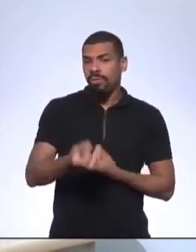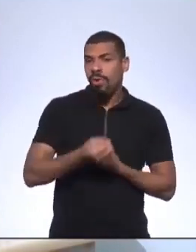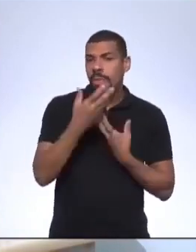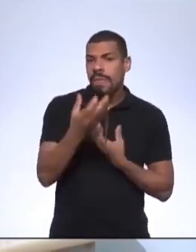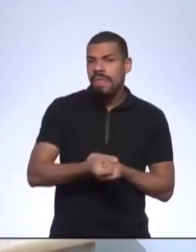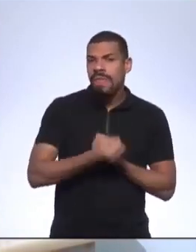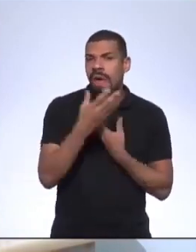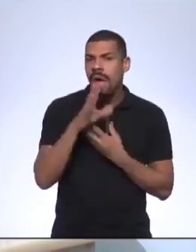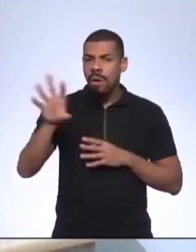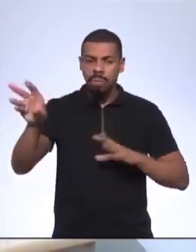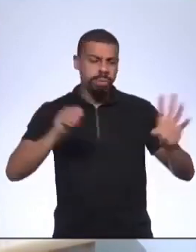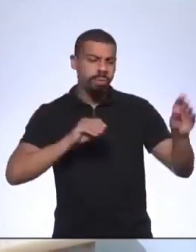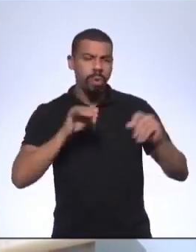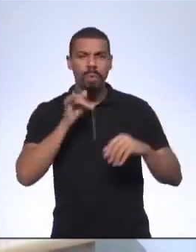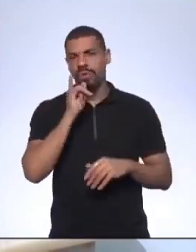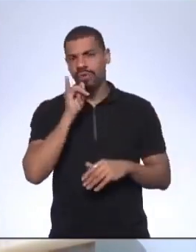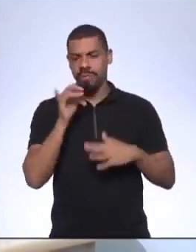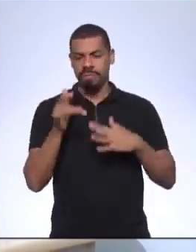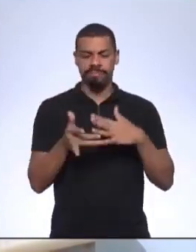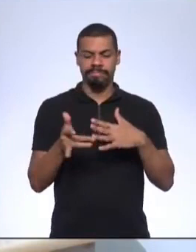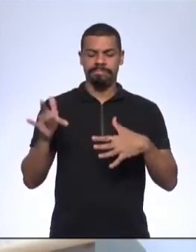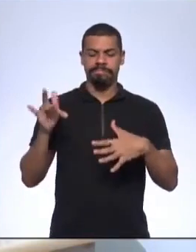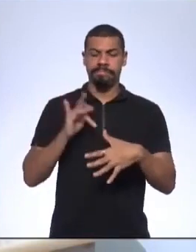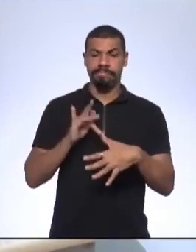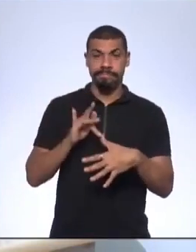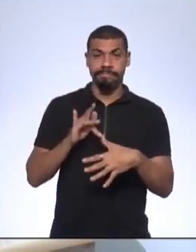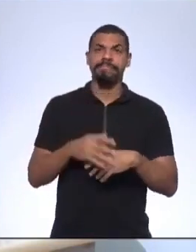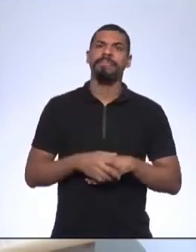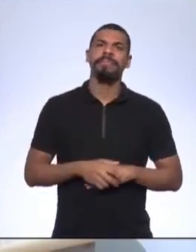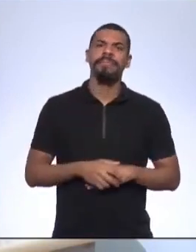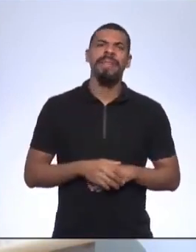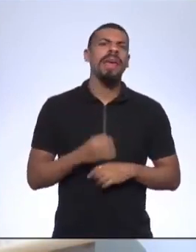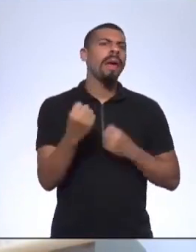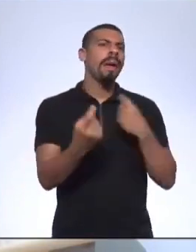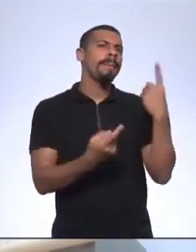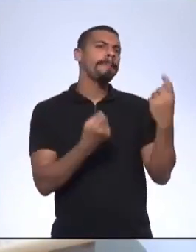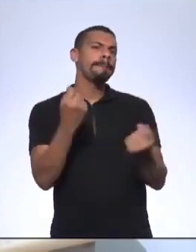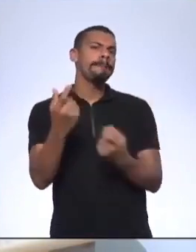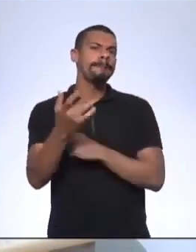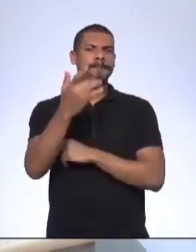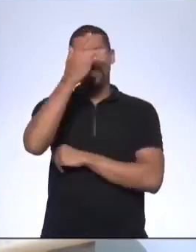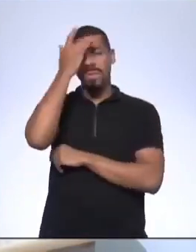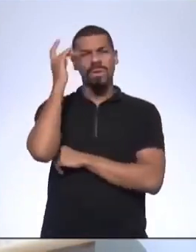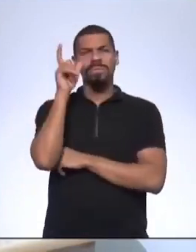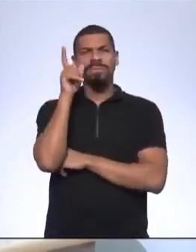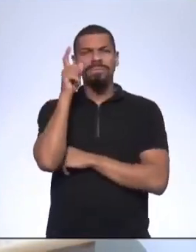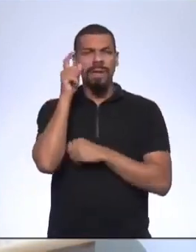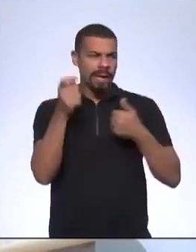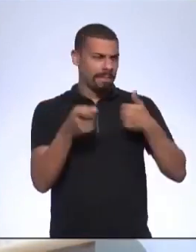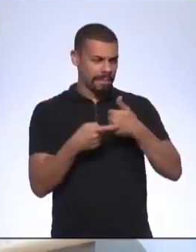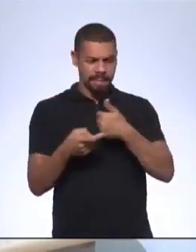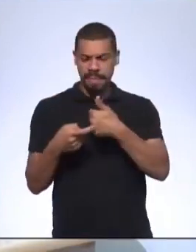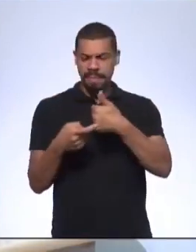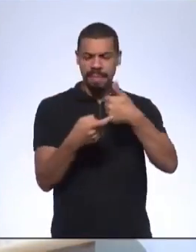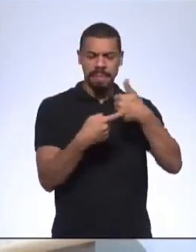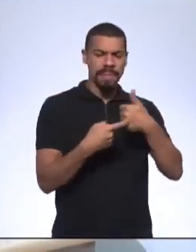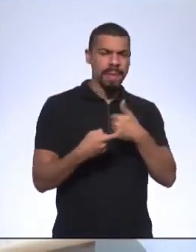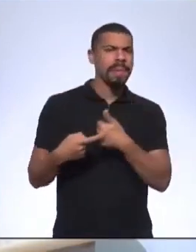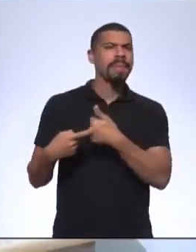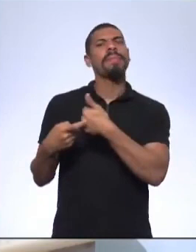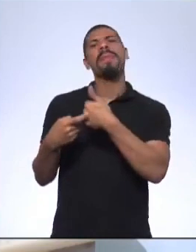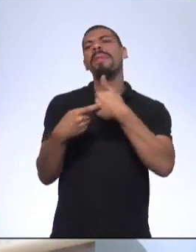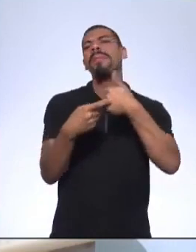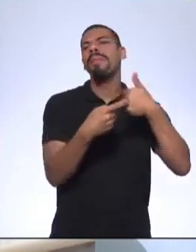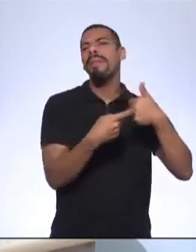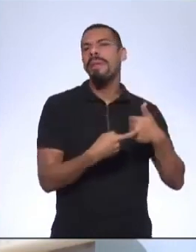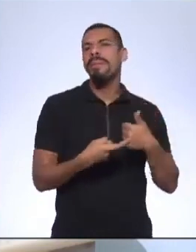tem lá uma rede social e tem uma porção de pessoas lá que nos seguem, enfim, que estão interagindo com a gente, o que a gente